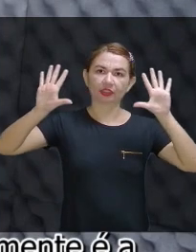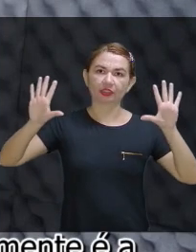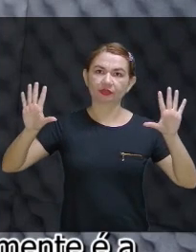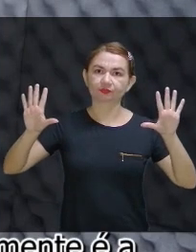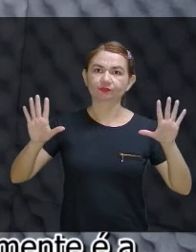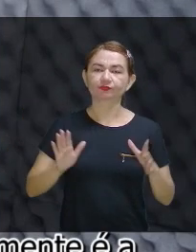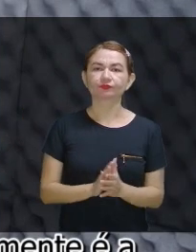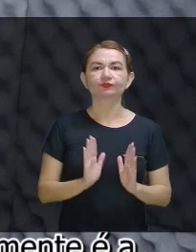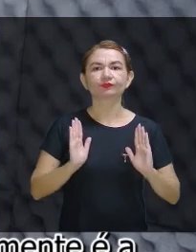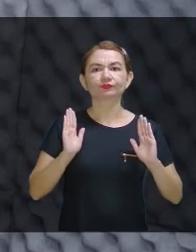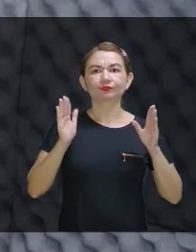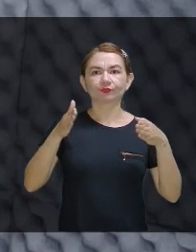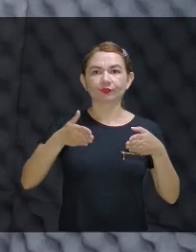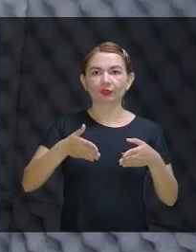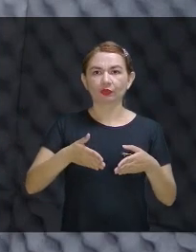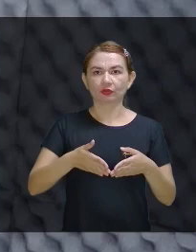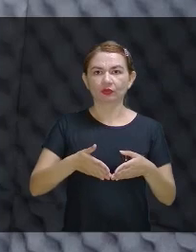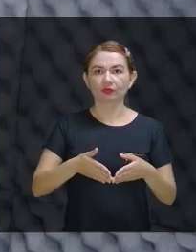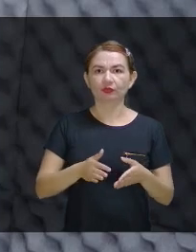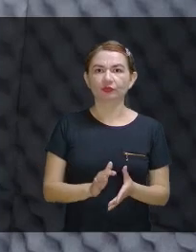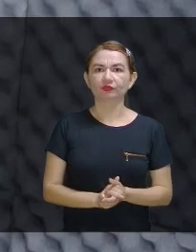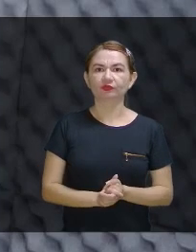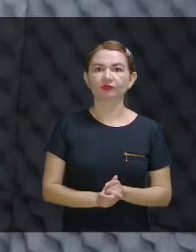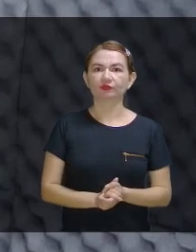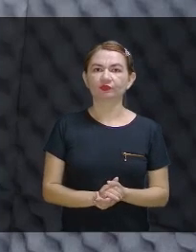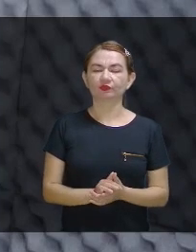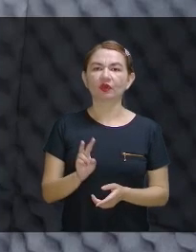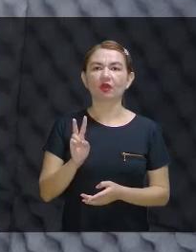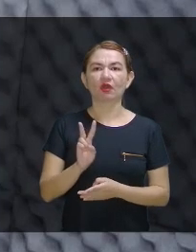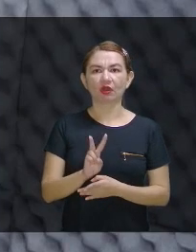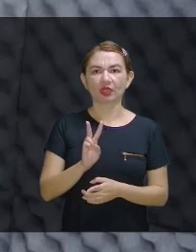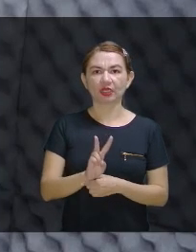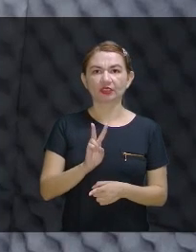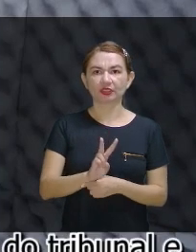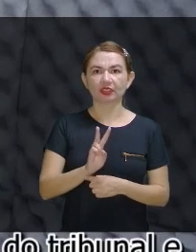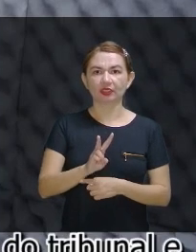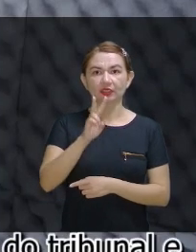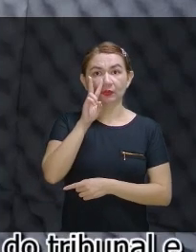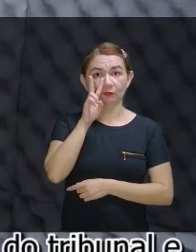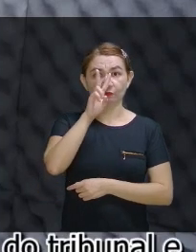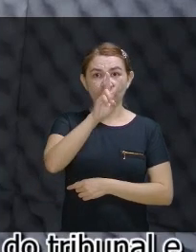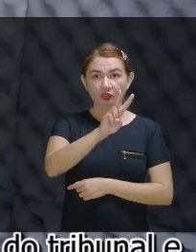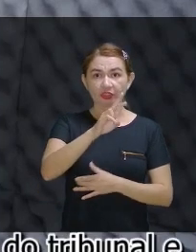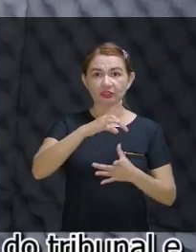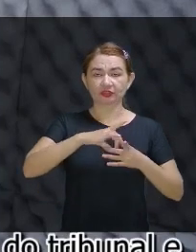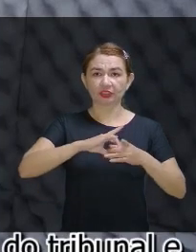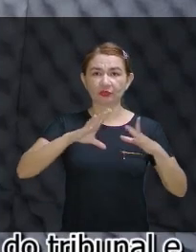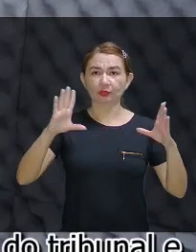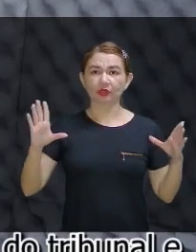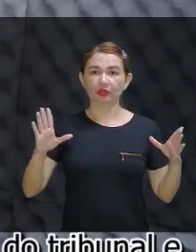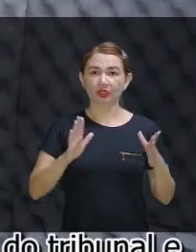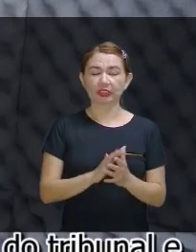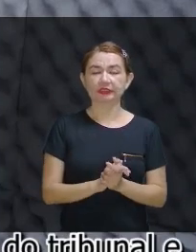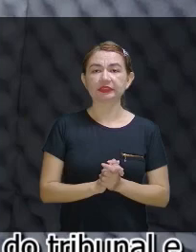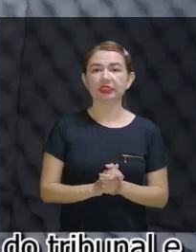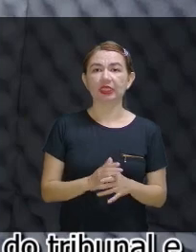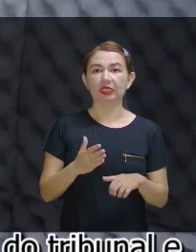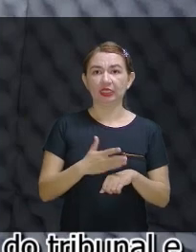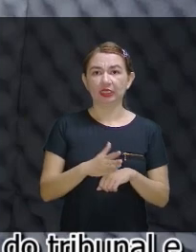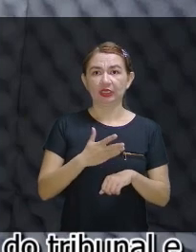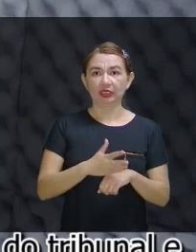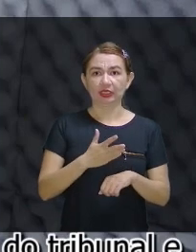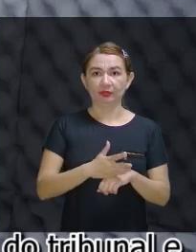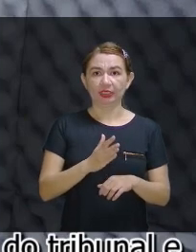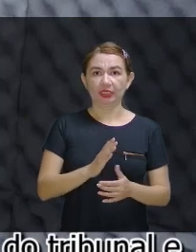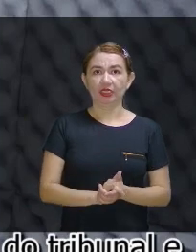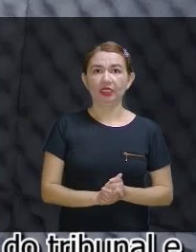nosso foco realmente é a defesa e o fortalecimento da democracia. E nada mais do que fazer isso na prática, abrindo as